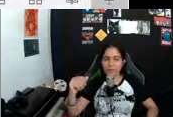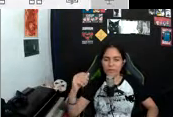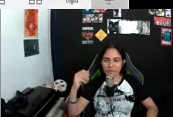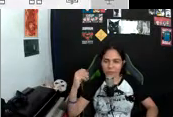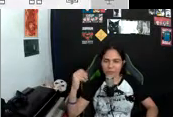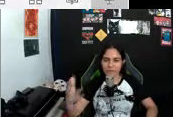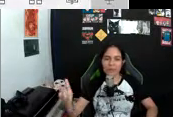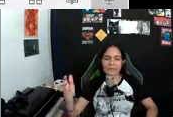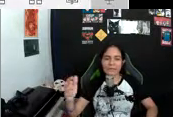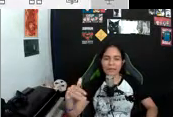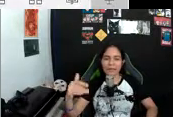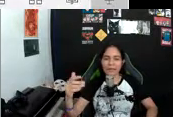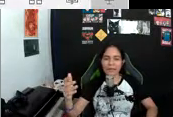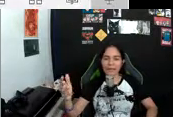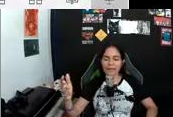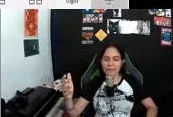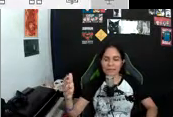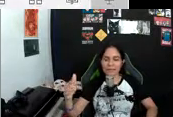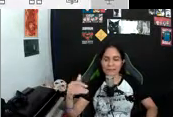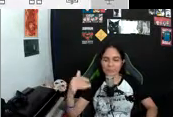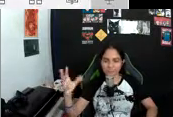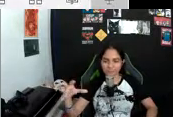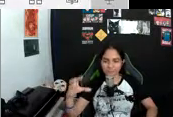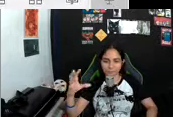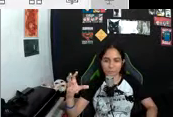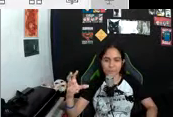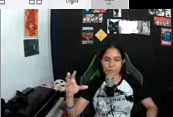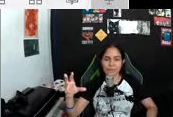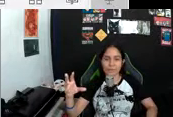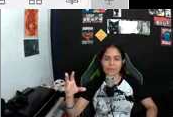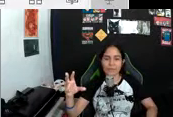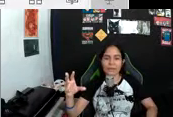de vocês solicitar, né,